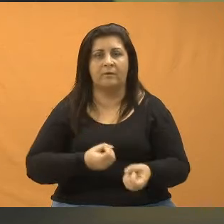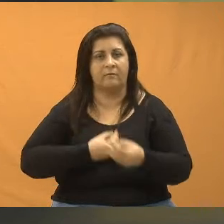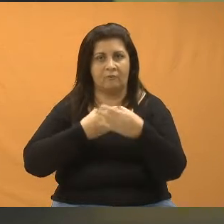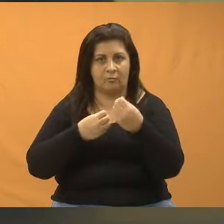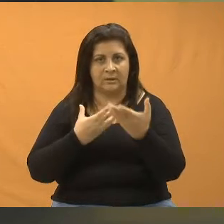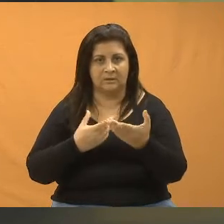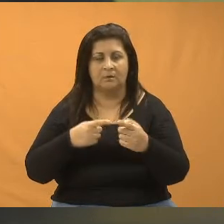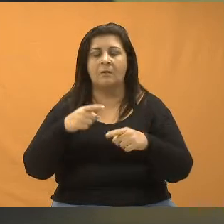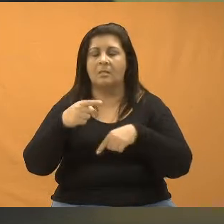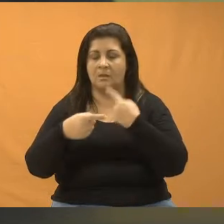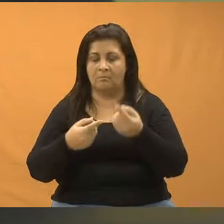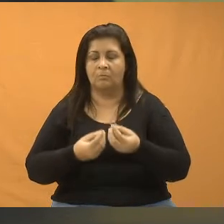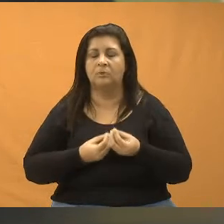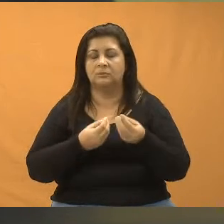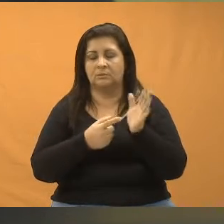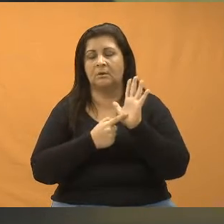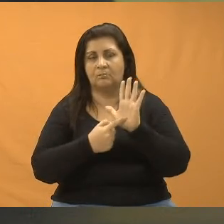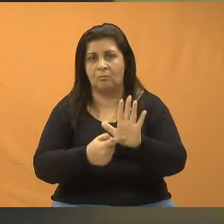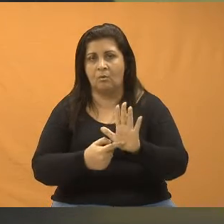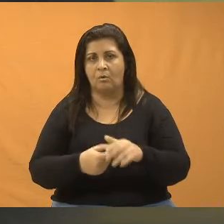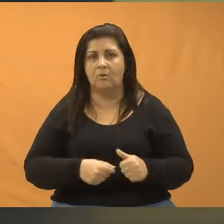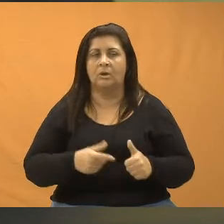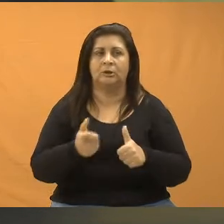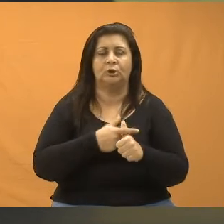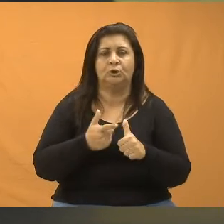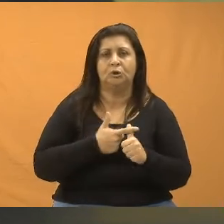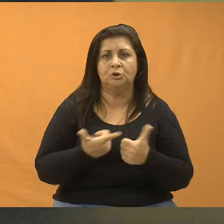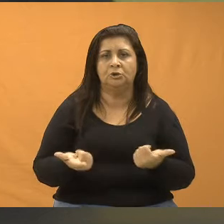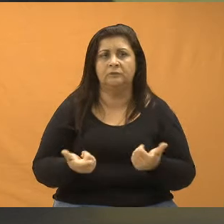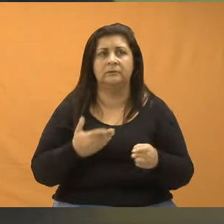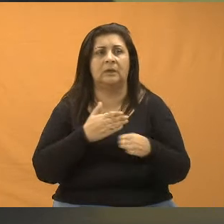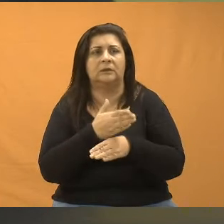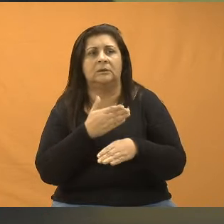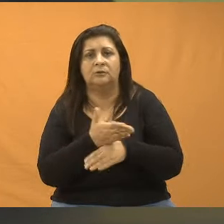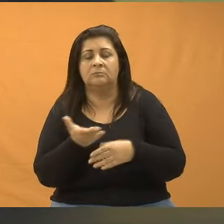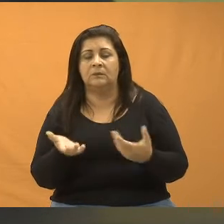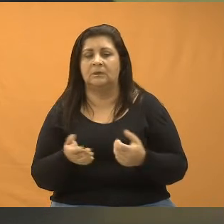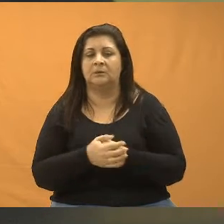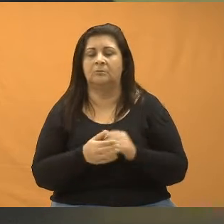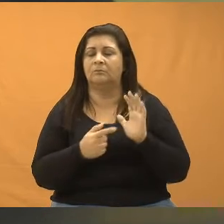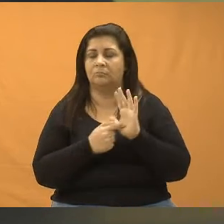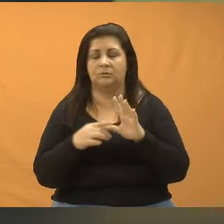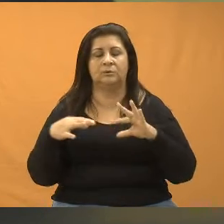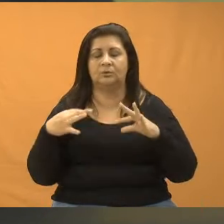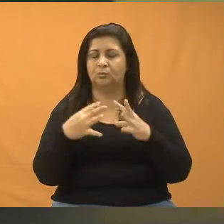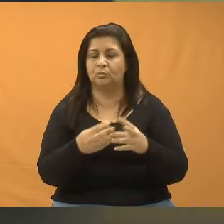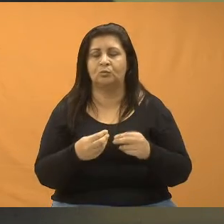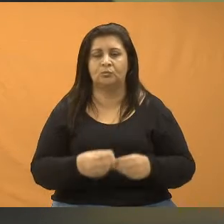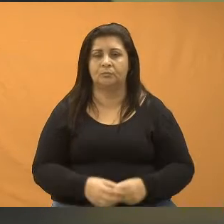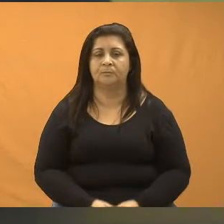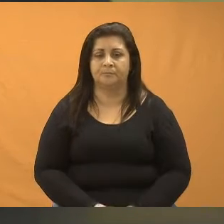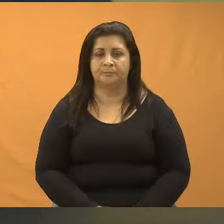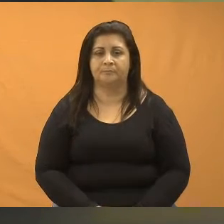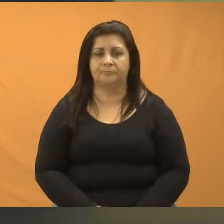todos eles, de atendimento, dívida aberta, a gente abre a dívida, mostra o que é o quê, quantos